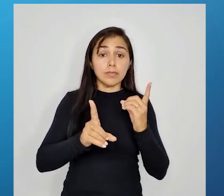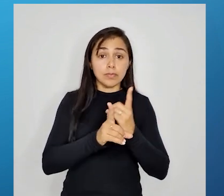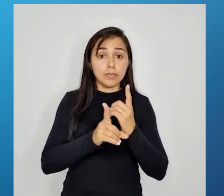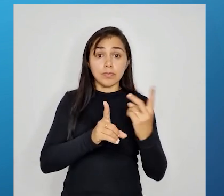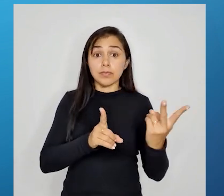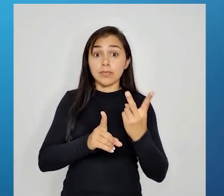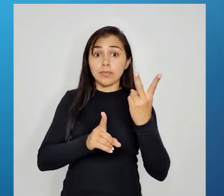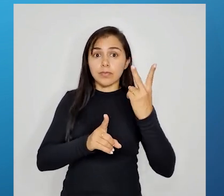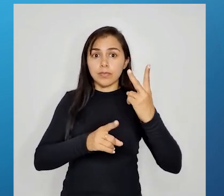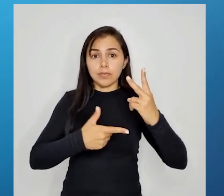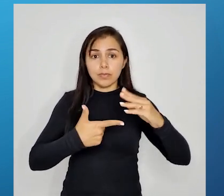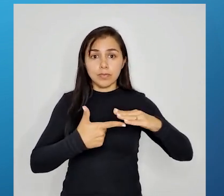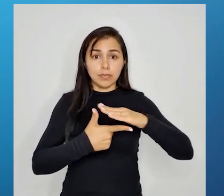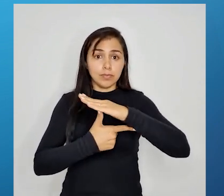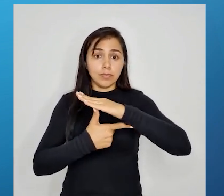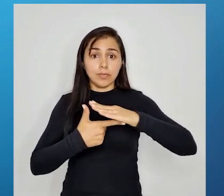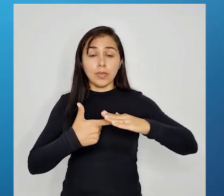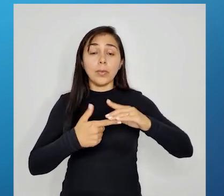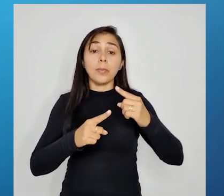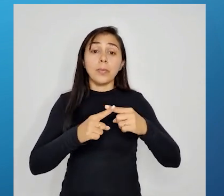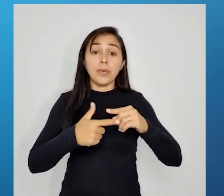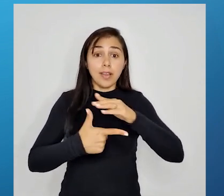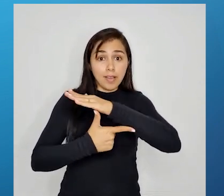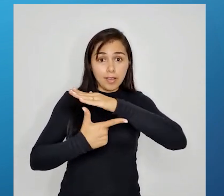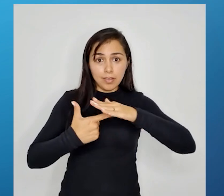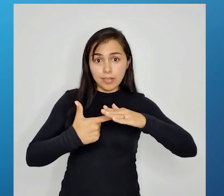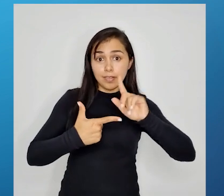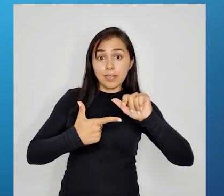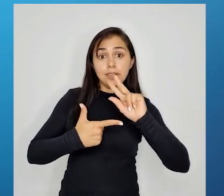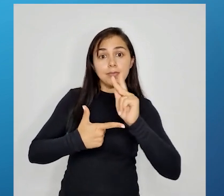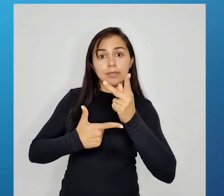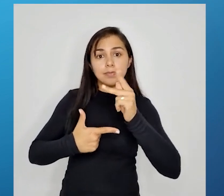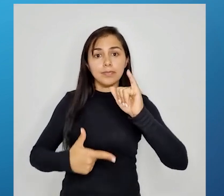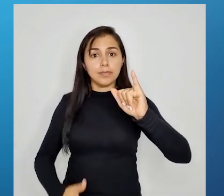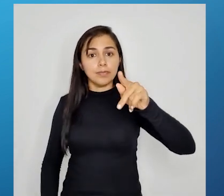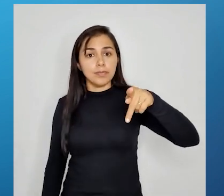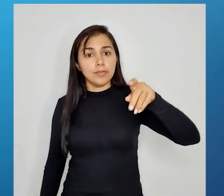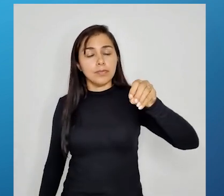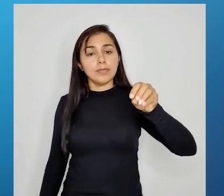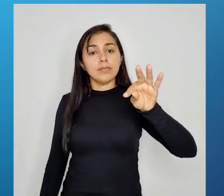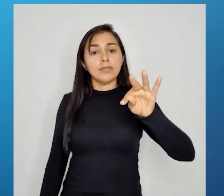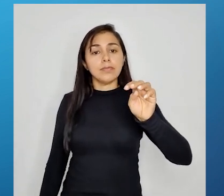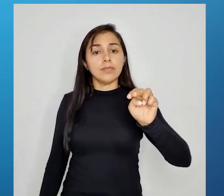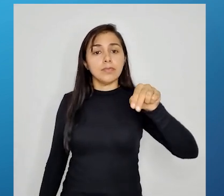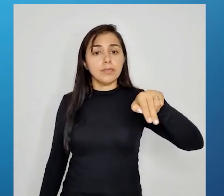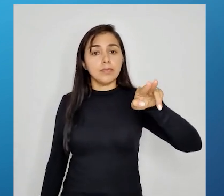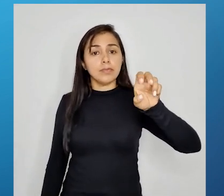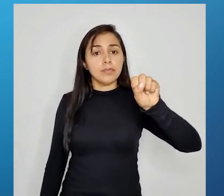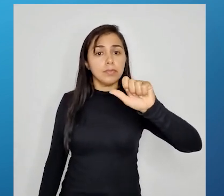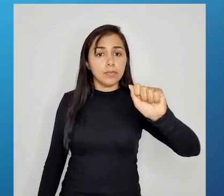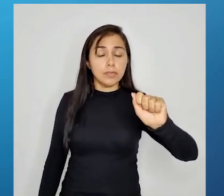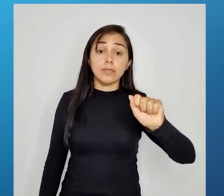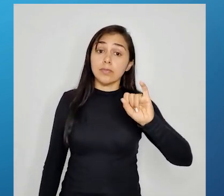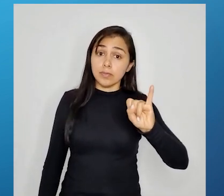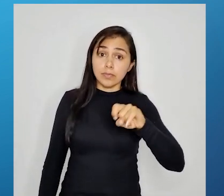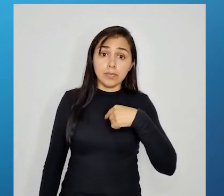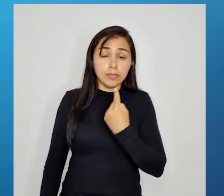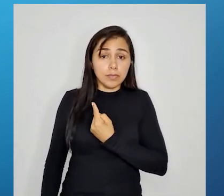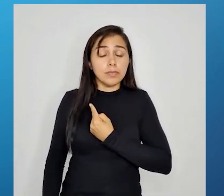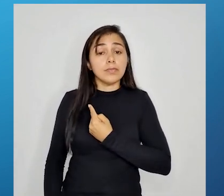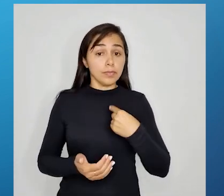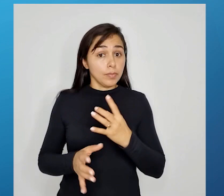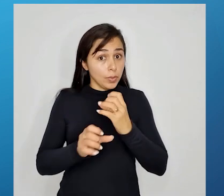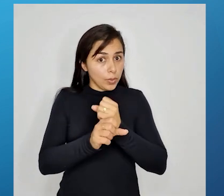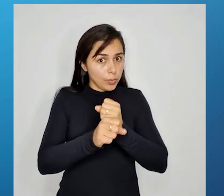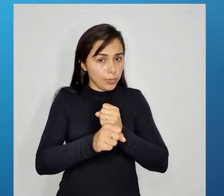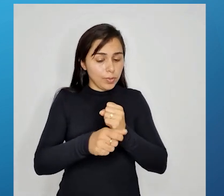é a hipotenusa, né? Então, temos que procurar uma razão que tenha a hipotenusa. Então, se a gente procurar aqui no seno, o